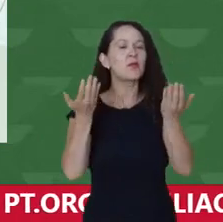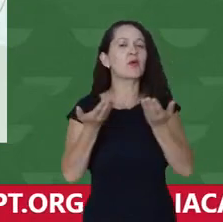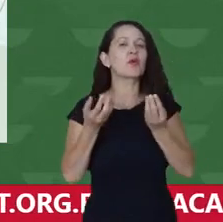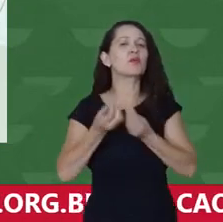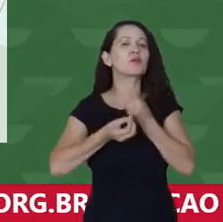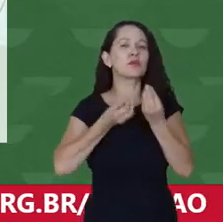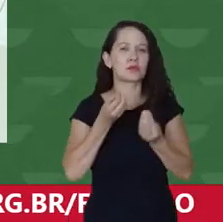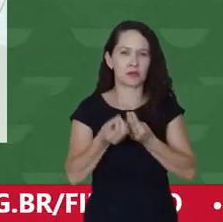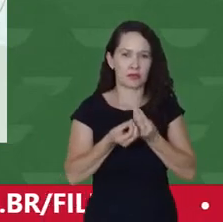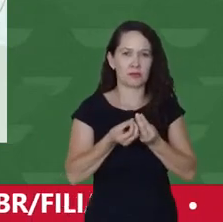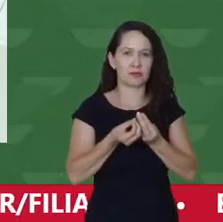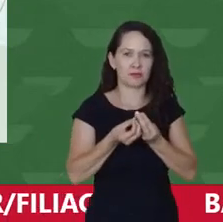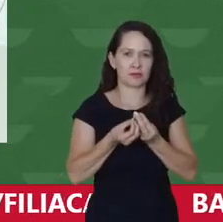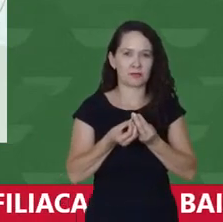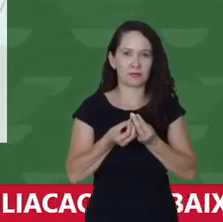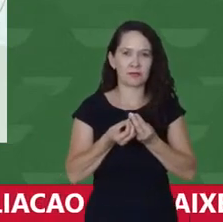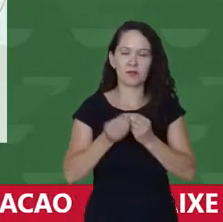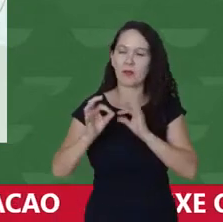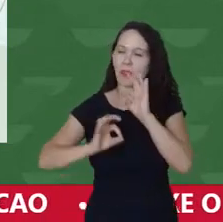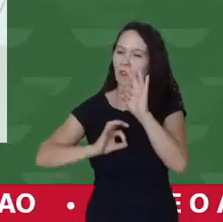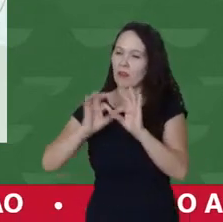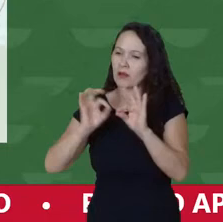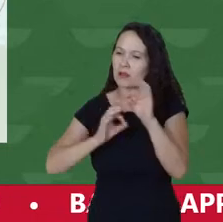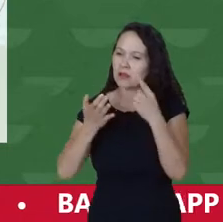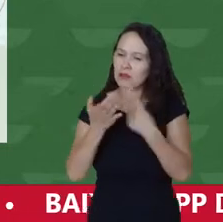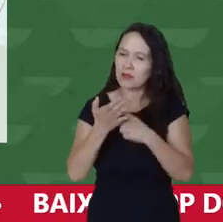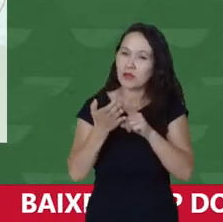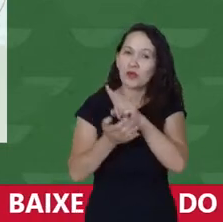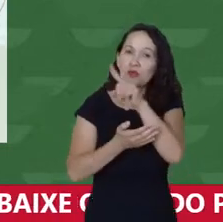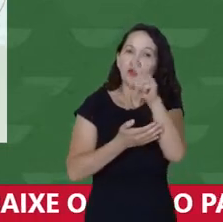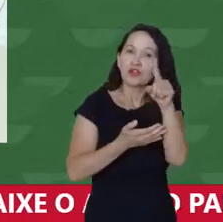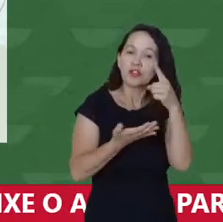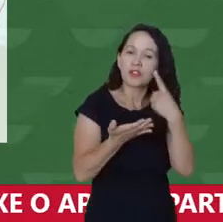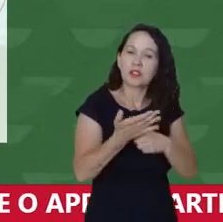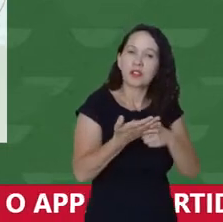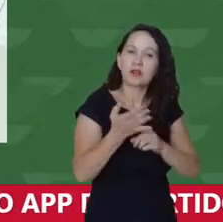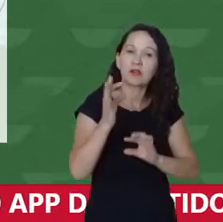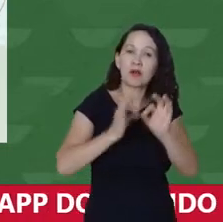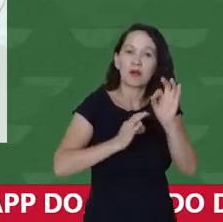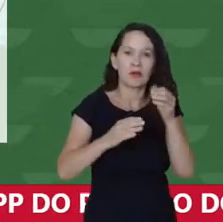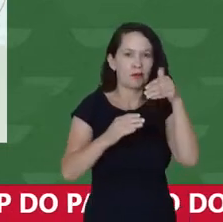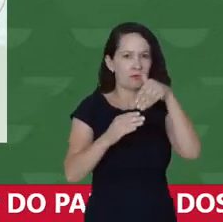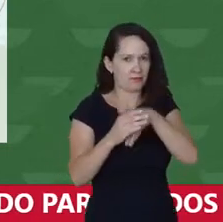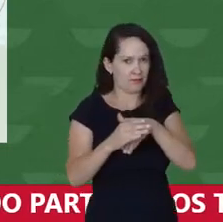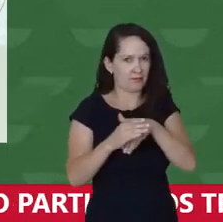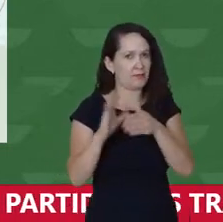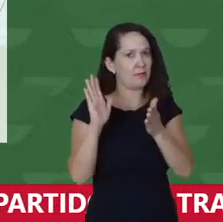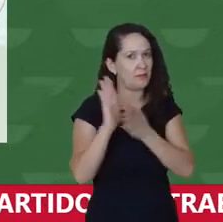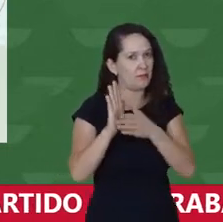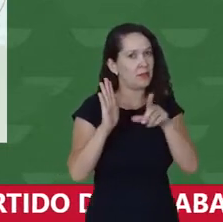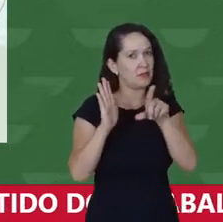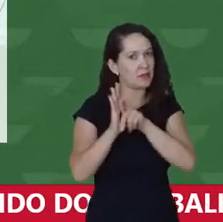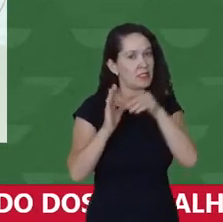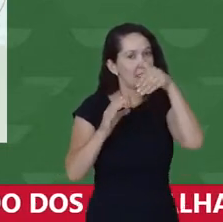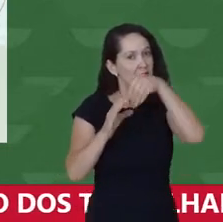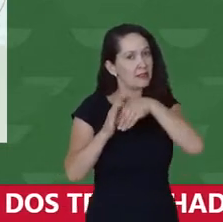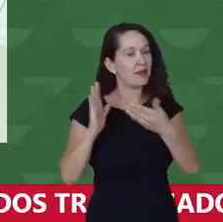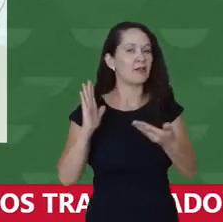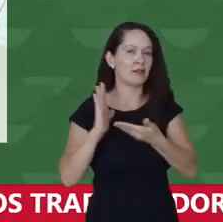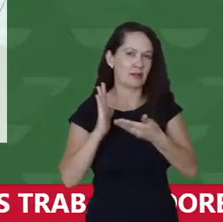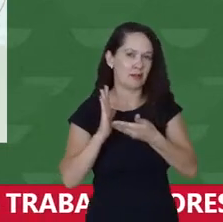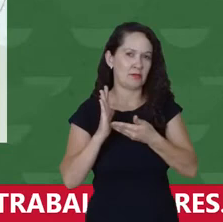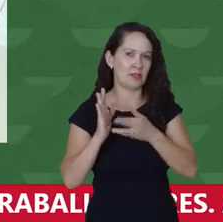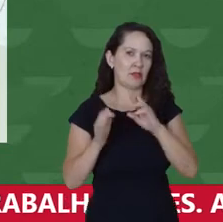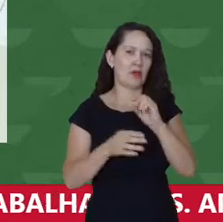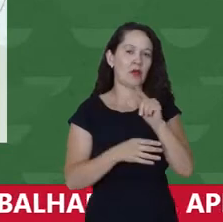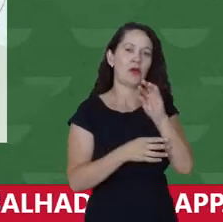está a tratativa de datas no processo de votação dessa PEC na Câmara dos Deputados.